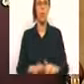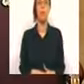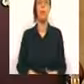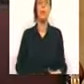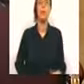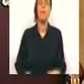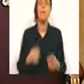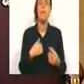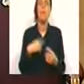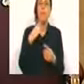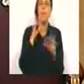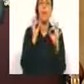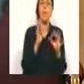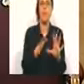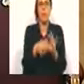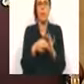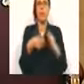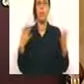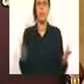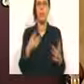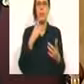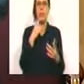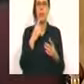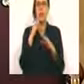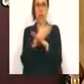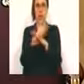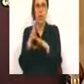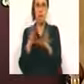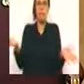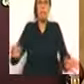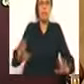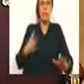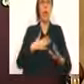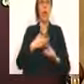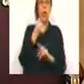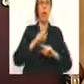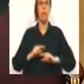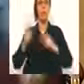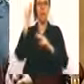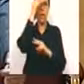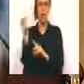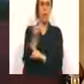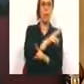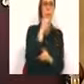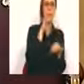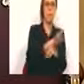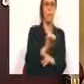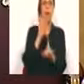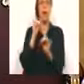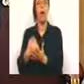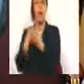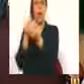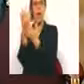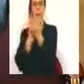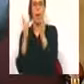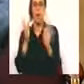Contra, temos de estar a favor da coesão, com matéria de assimetrias, não queremos transferir os recursos do interior para o litoral, é preciso apoiar a